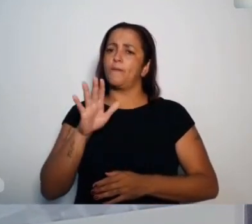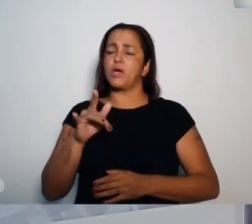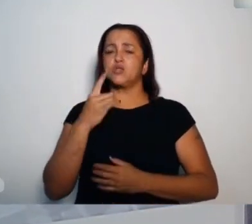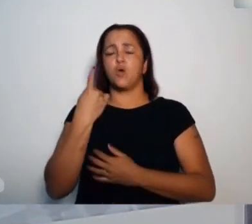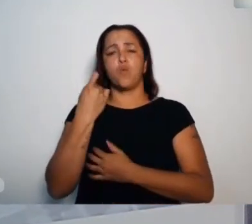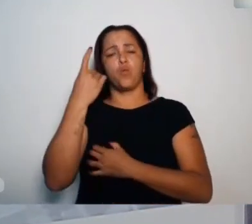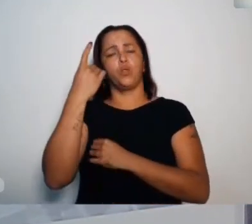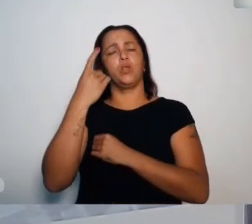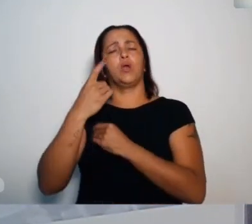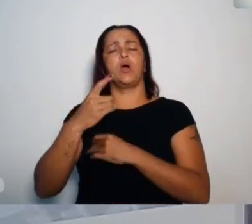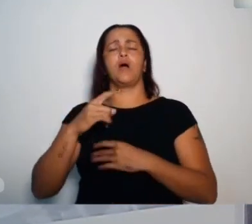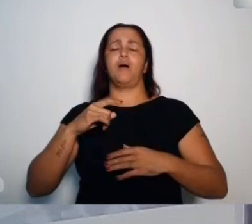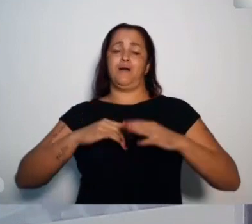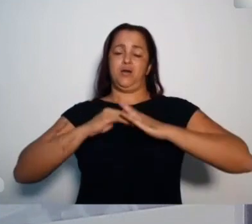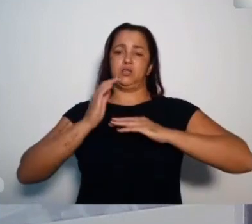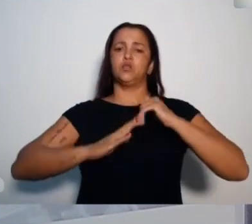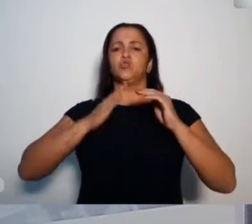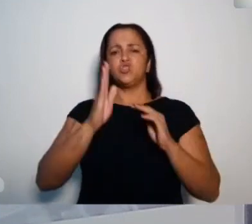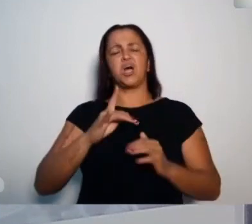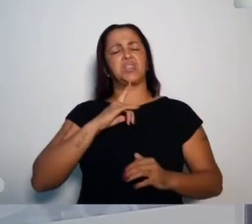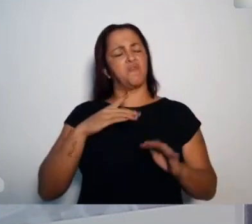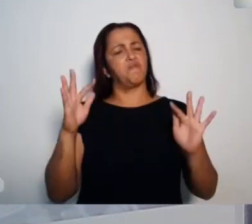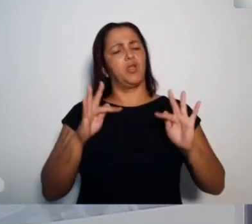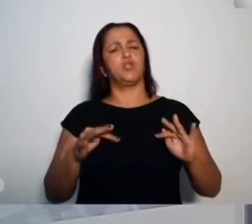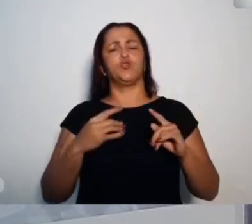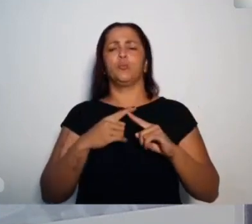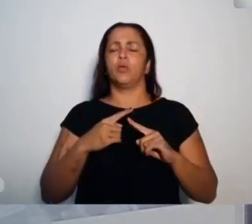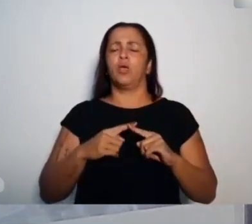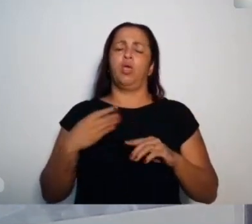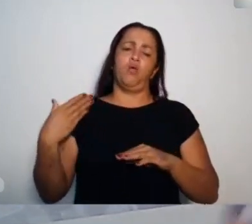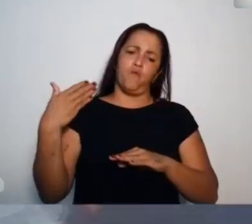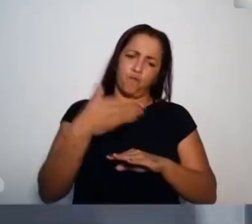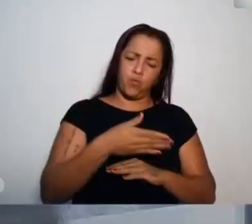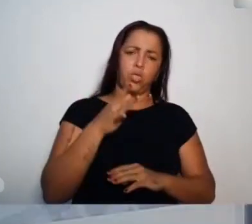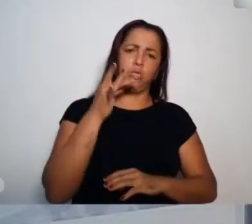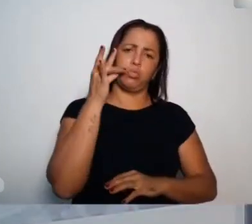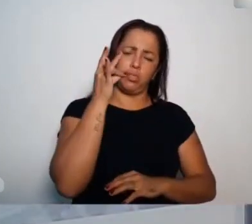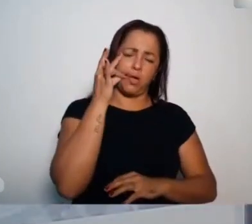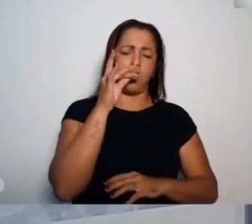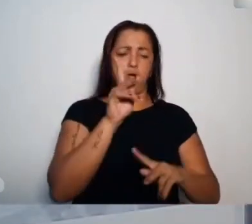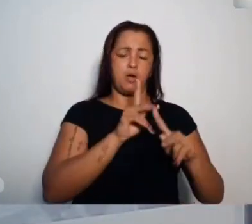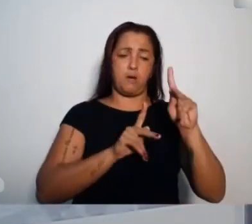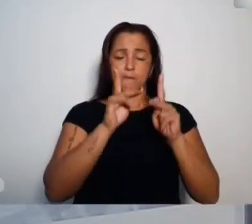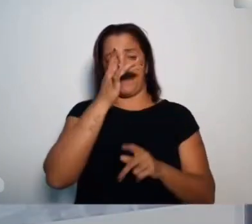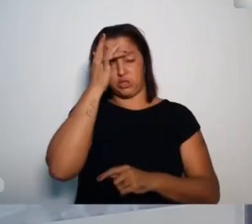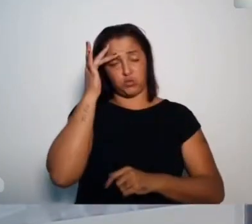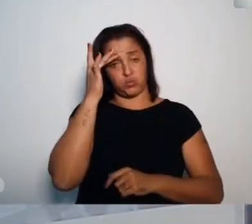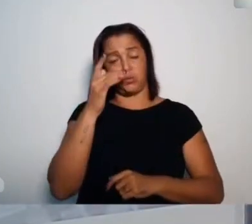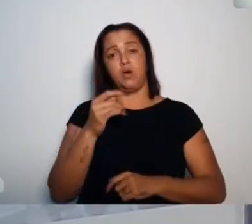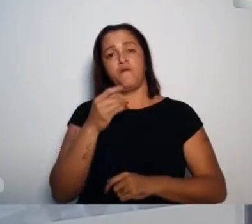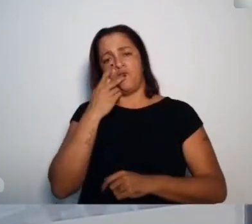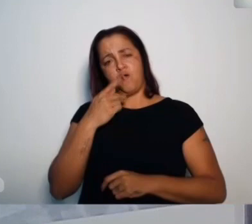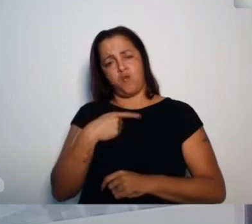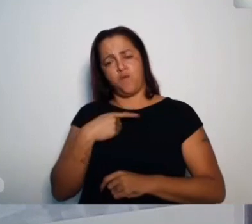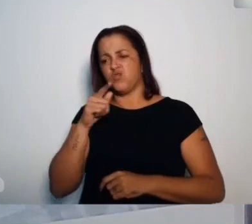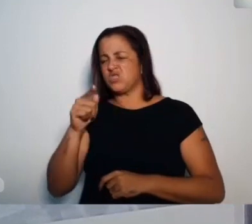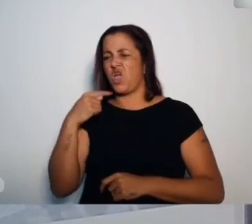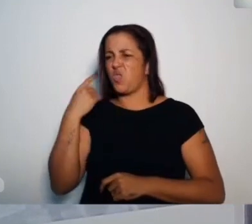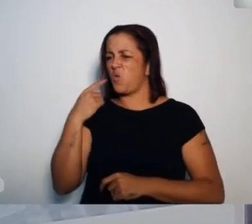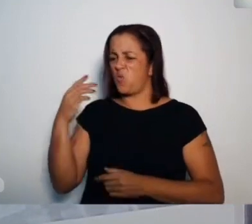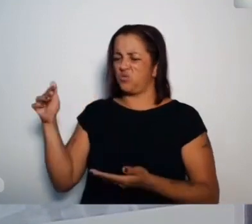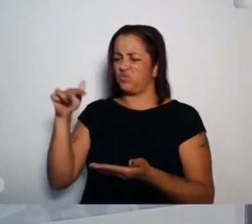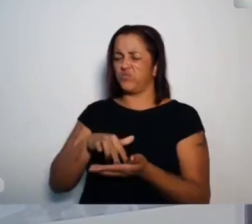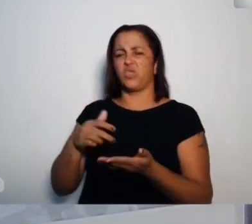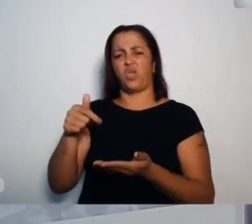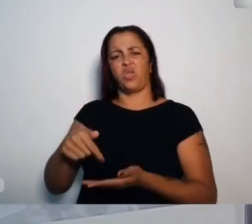como vereador, já estaria satisfeito. Eu estive lá e aquelas pessoas naquele momento falaram: olha, você é louco de vir aqui, né?